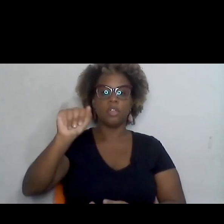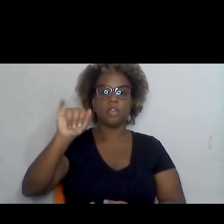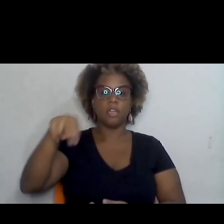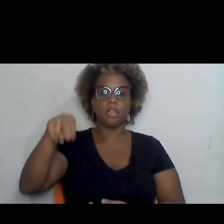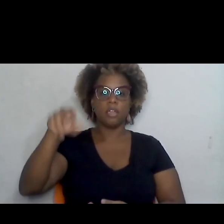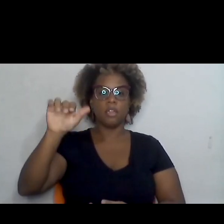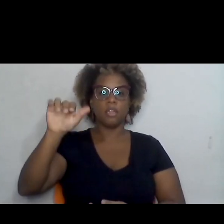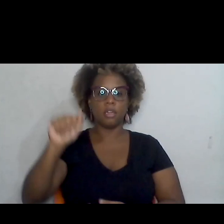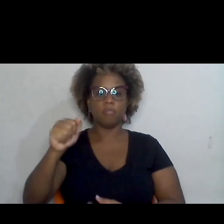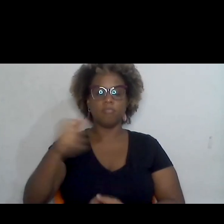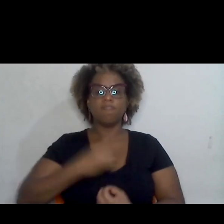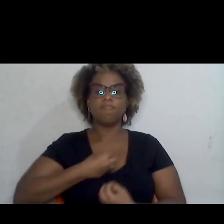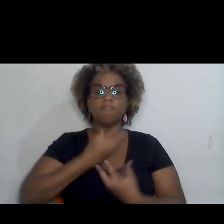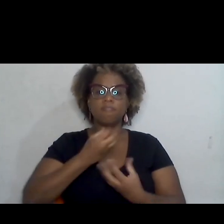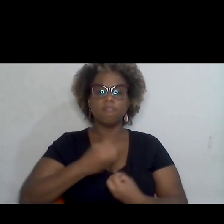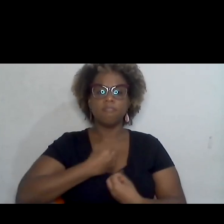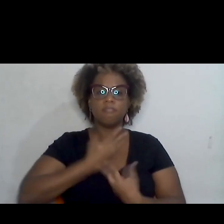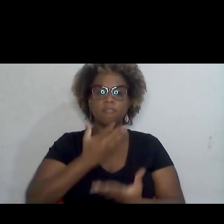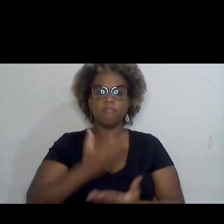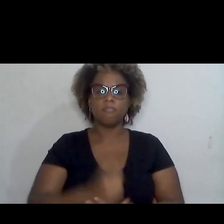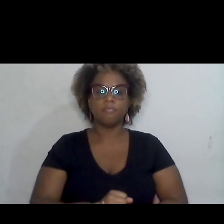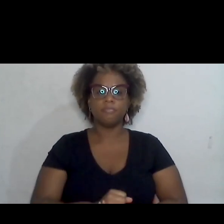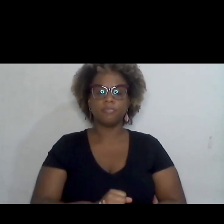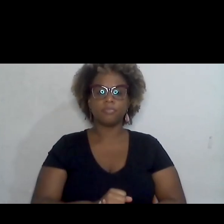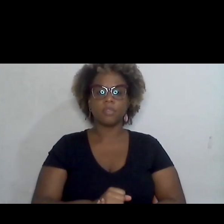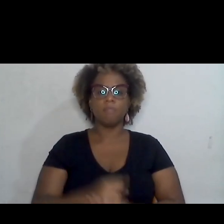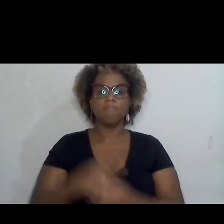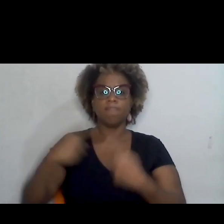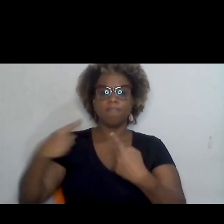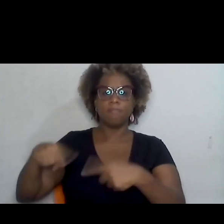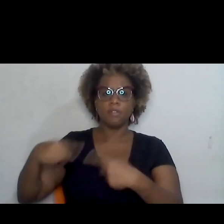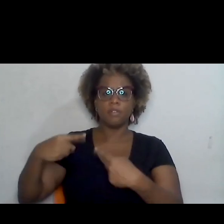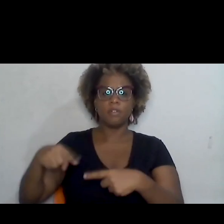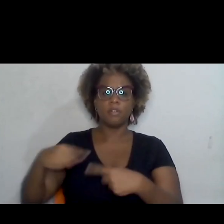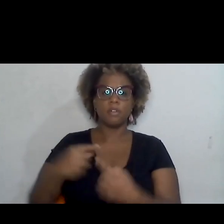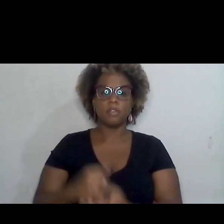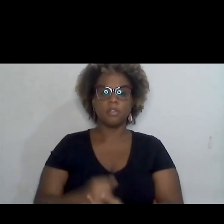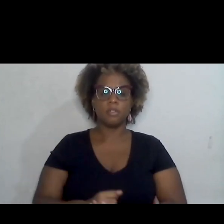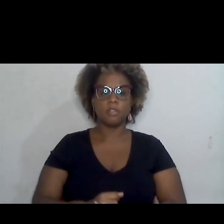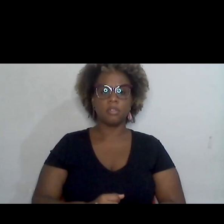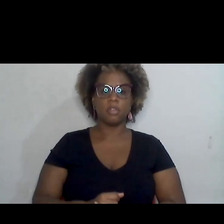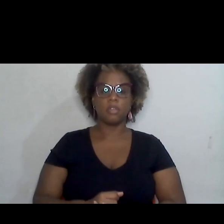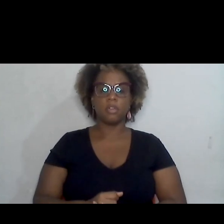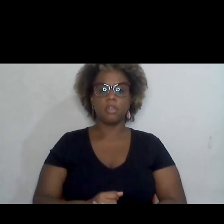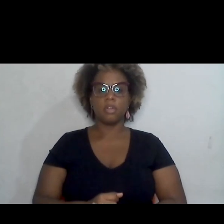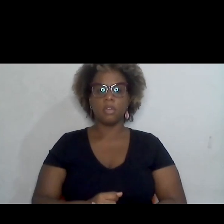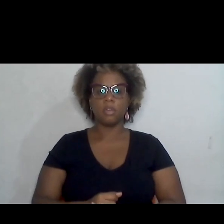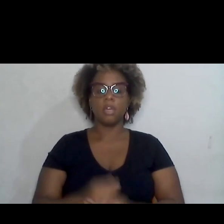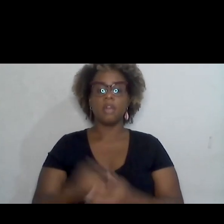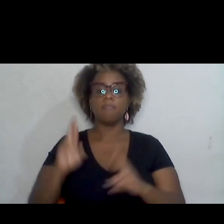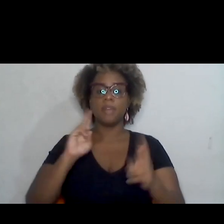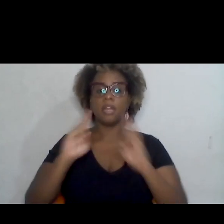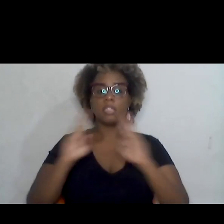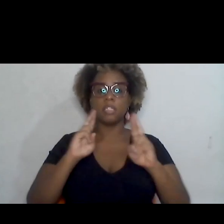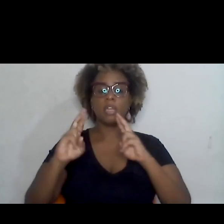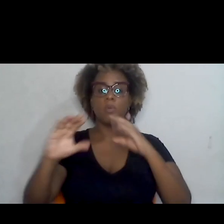e trouxe a provocação em relação à comunicação, para o pessoal que está no virtual entender, em relação à comunicação, para que